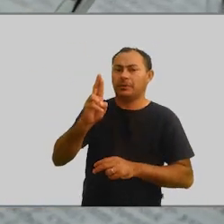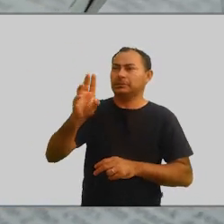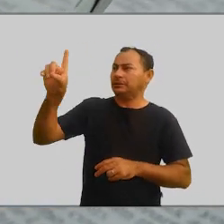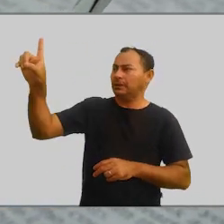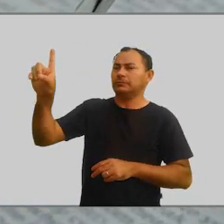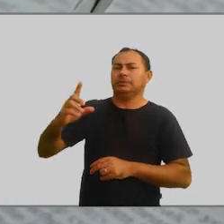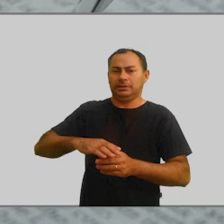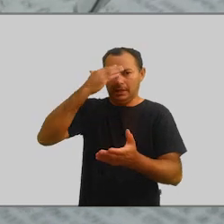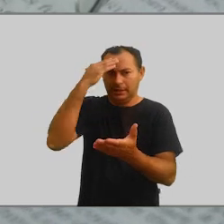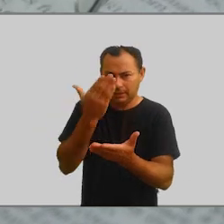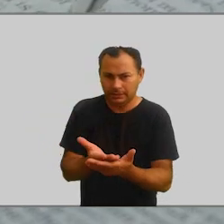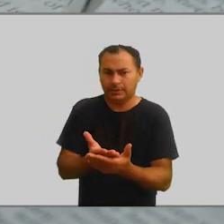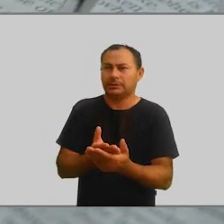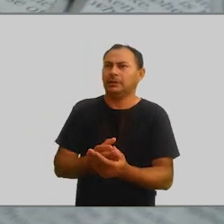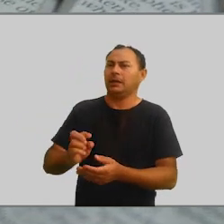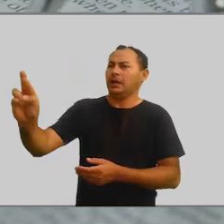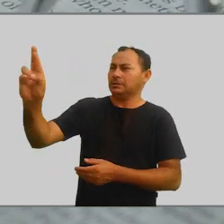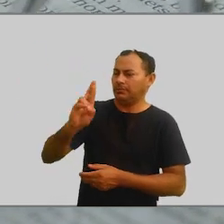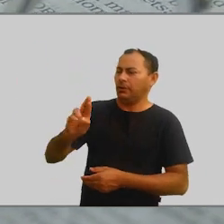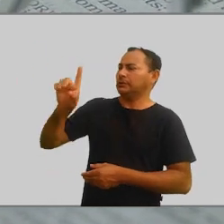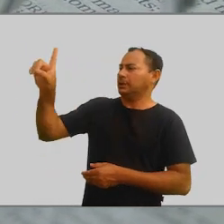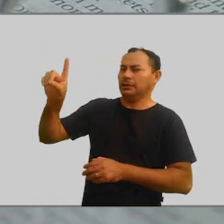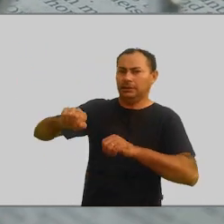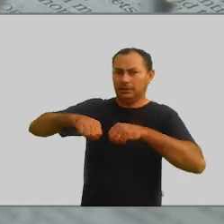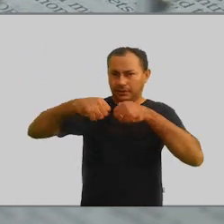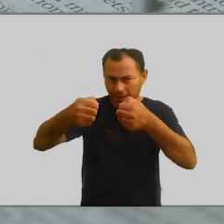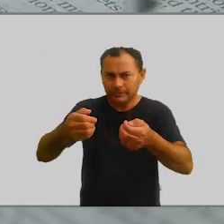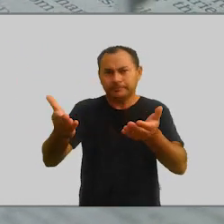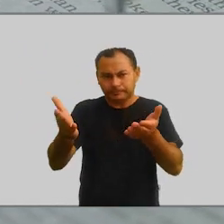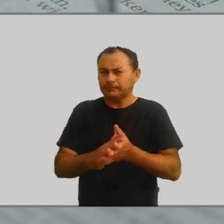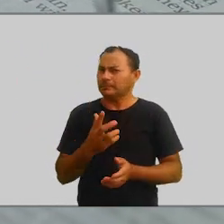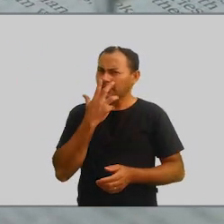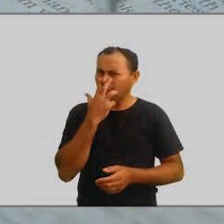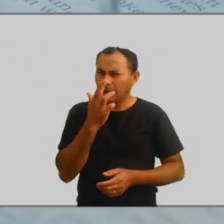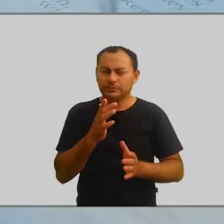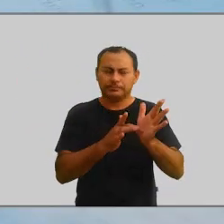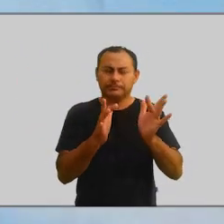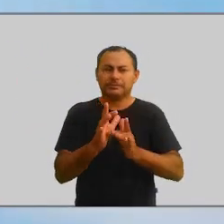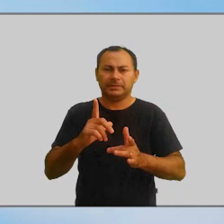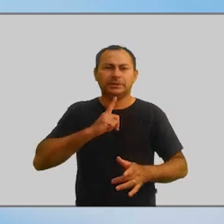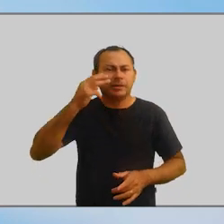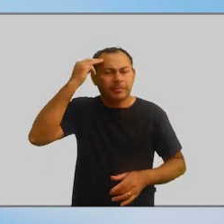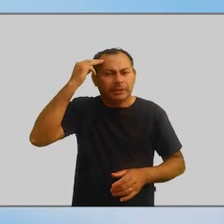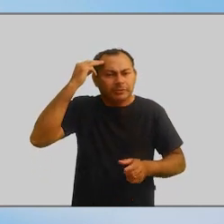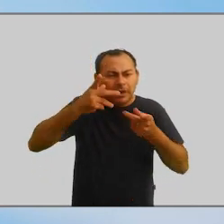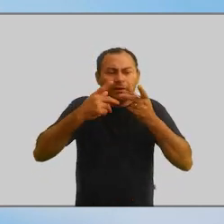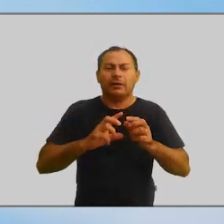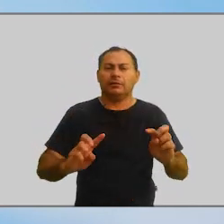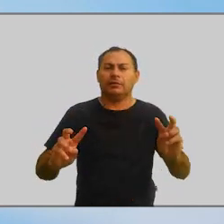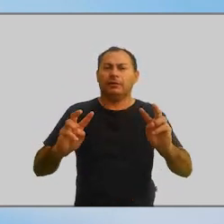de Deus e creia nas respostas que Ele lhe der. Acho que foi isso que Jesus tinha em mente quando